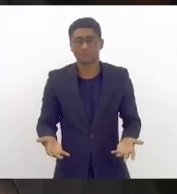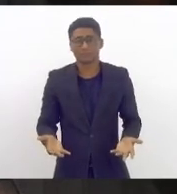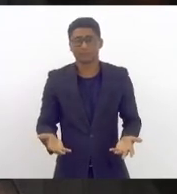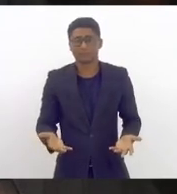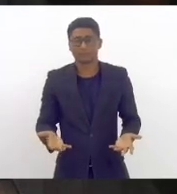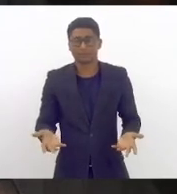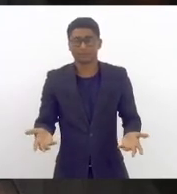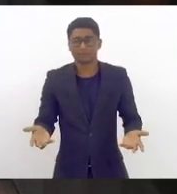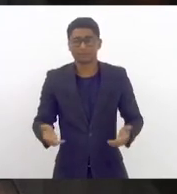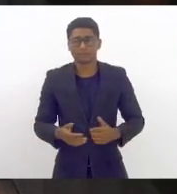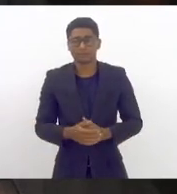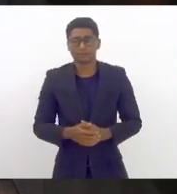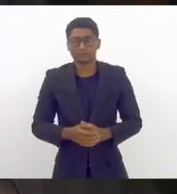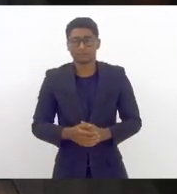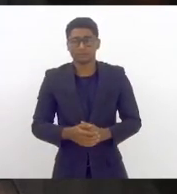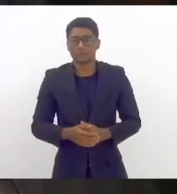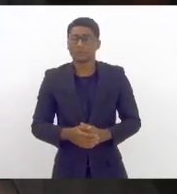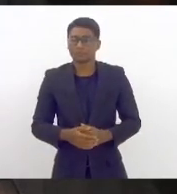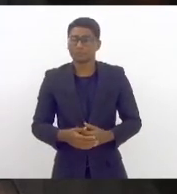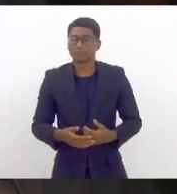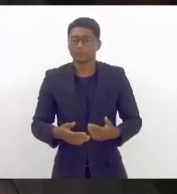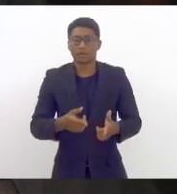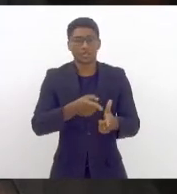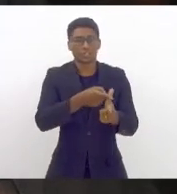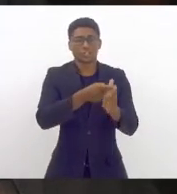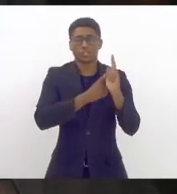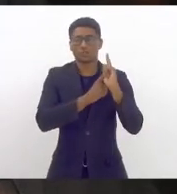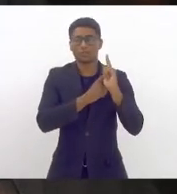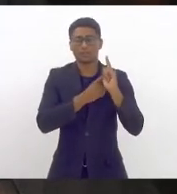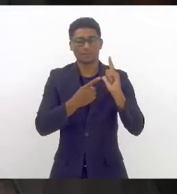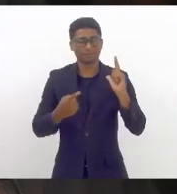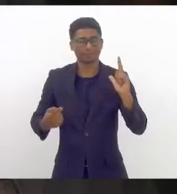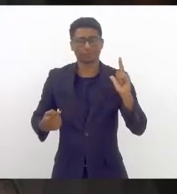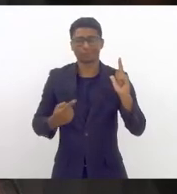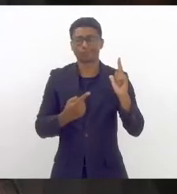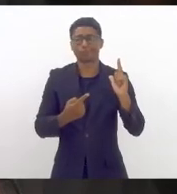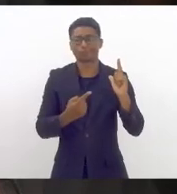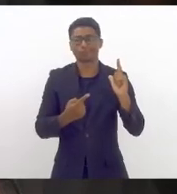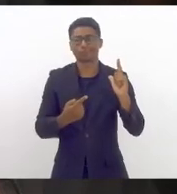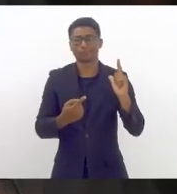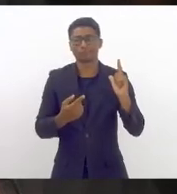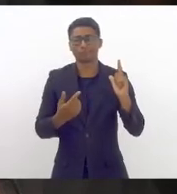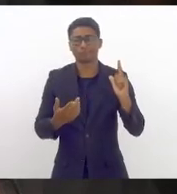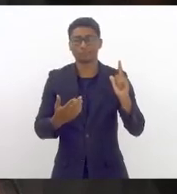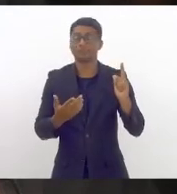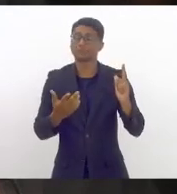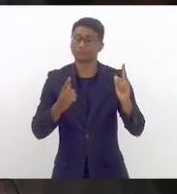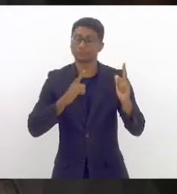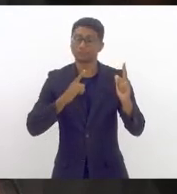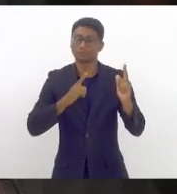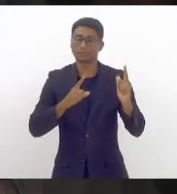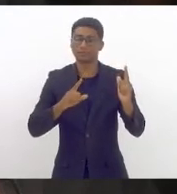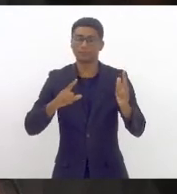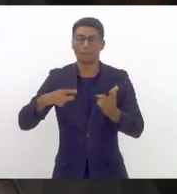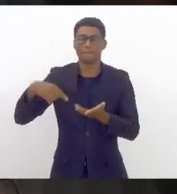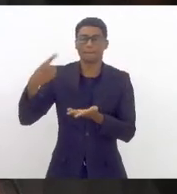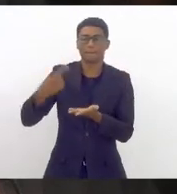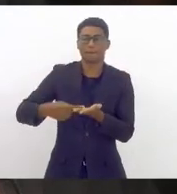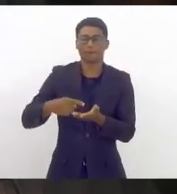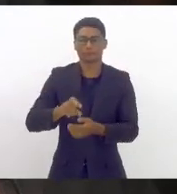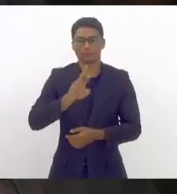erro de se dizer que essa dívida mesmo com regime de recuperação fiscal